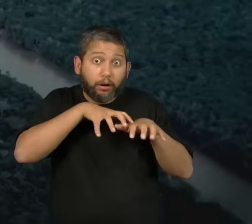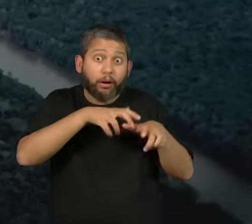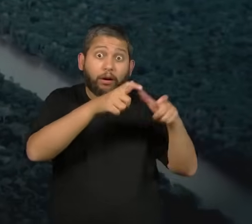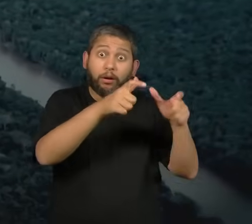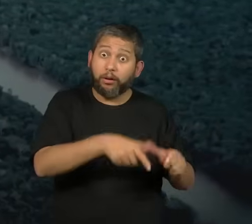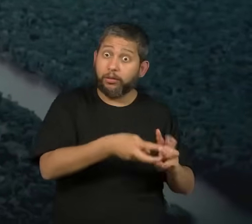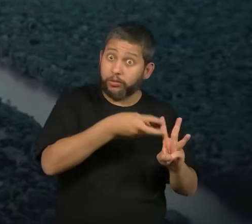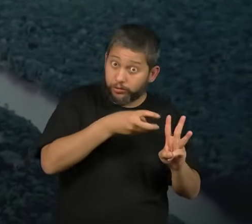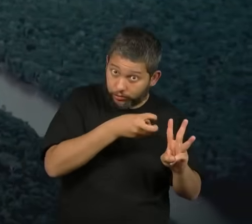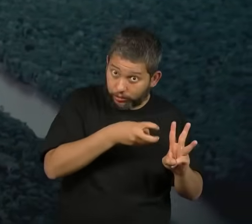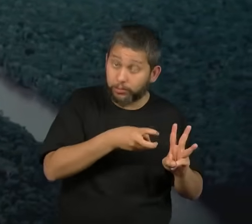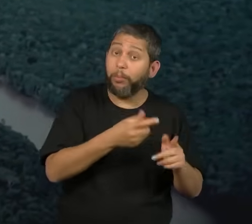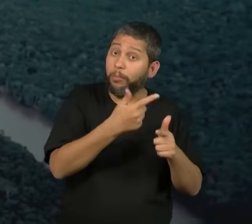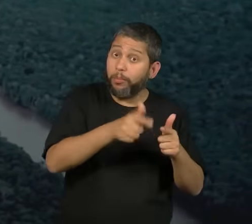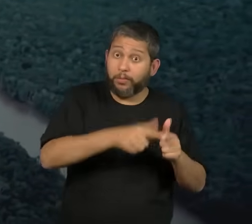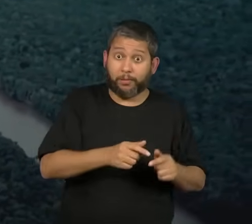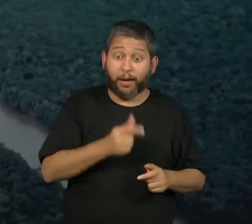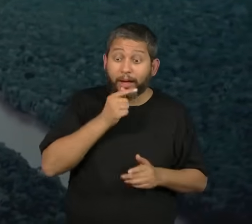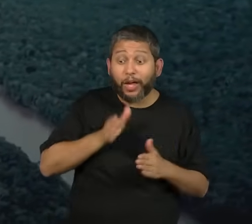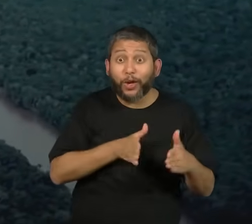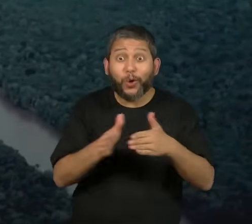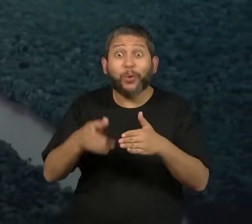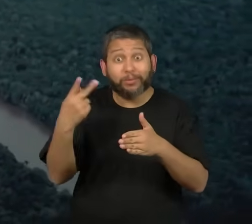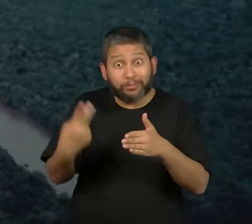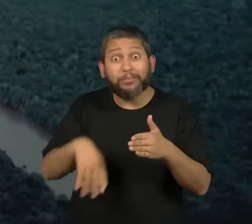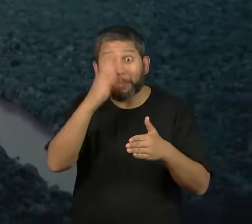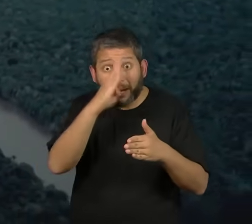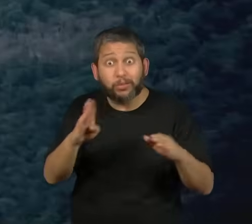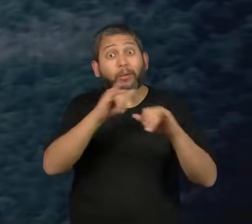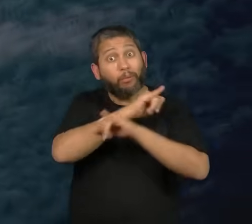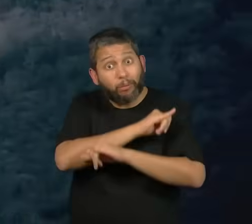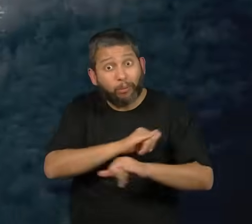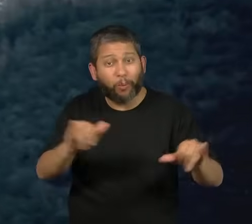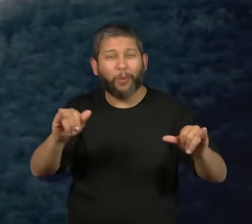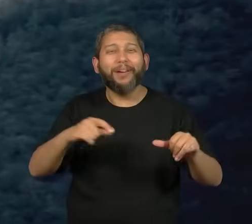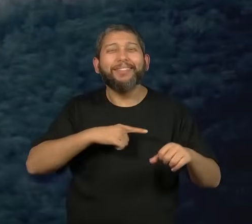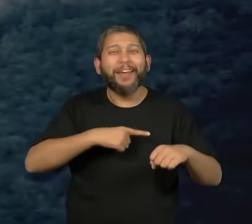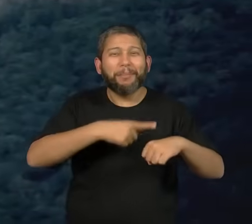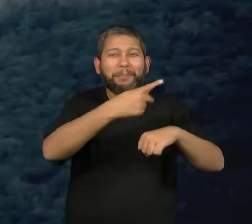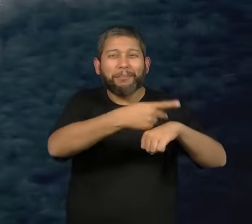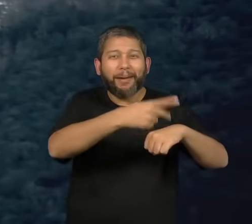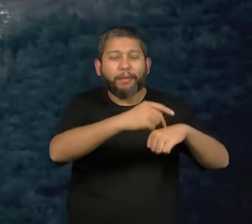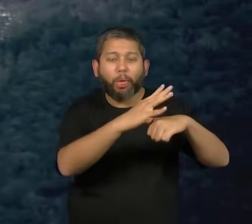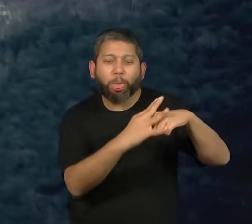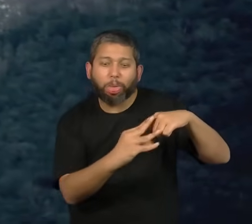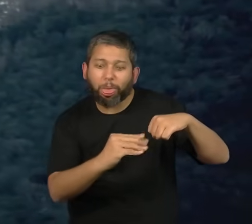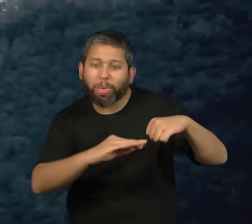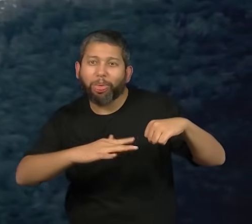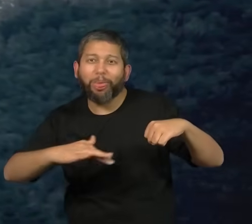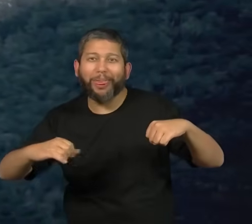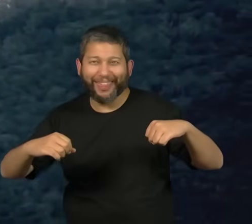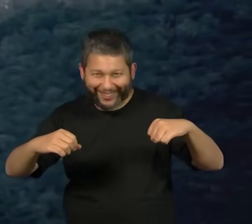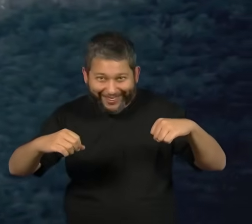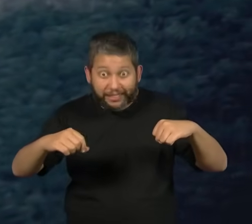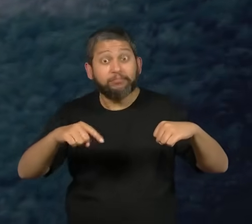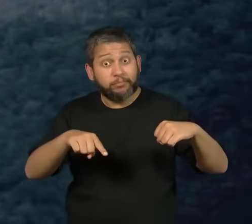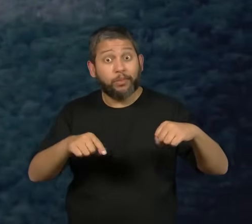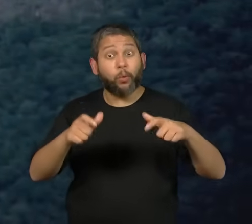e citou a contaminação de rios brasileiros por mercúrio. No Tapajós, na Amazônia, teria aumentado mais